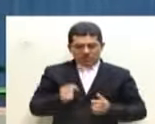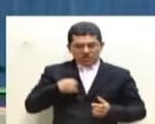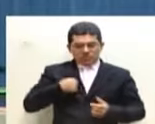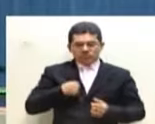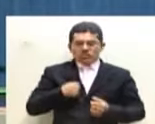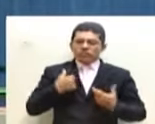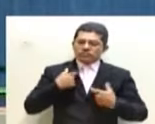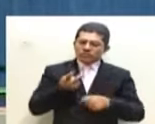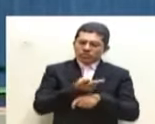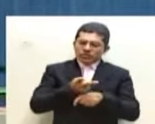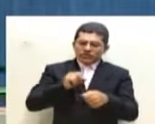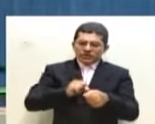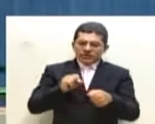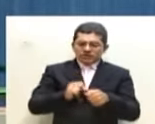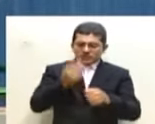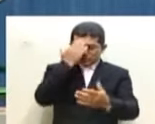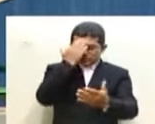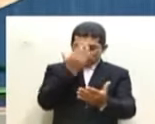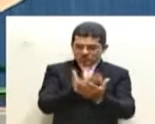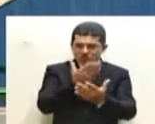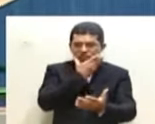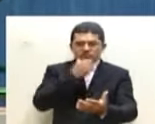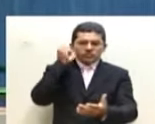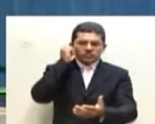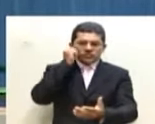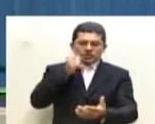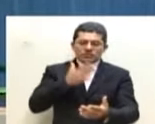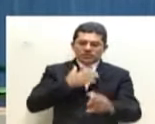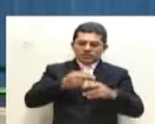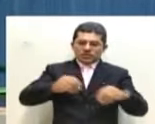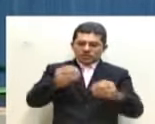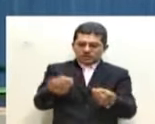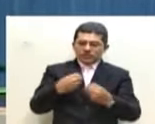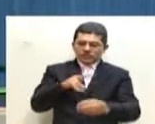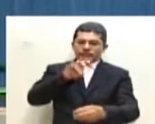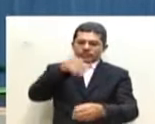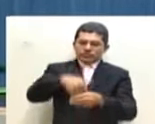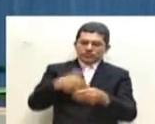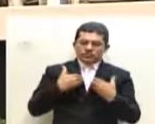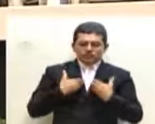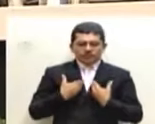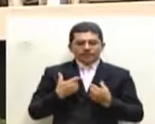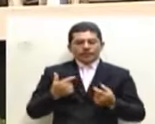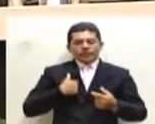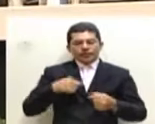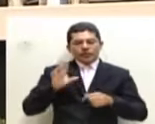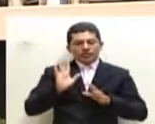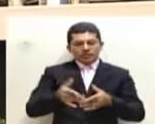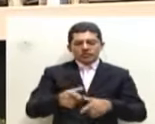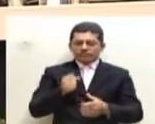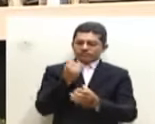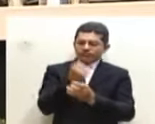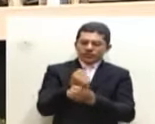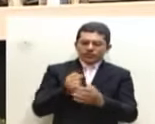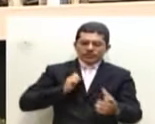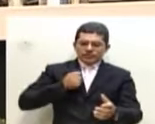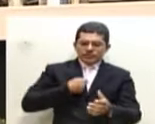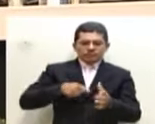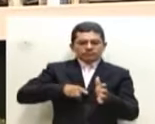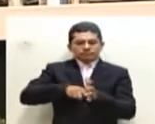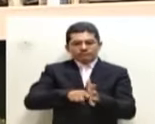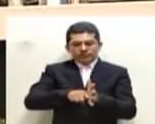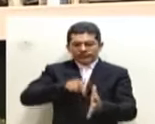ser digno da confiança dos homens e mulheres da minha terra. Fui diligente e firme na fiscalização dos